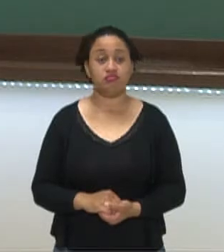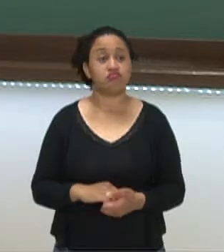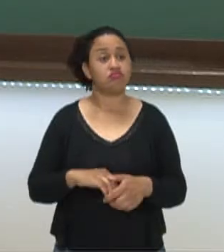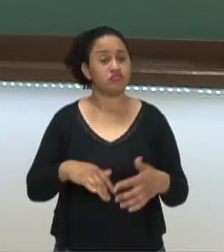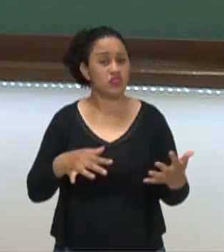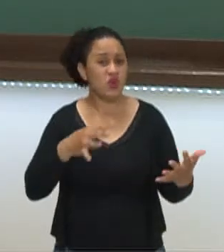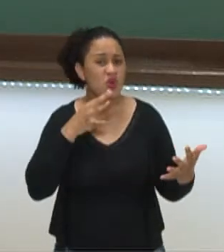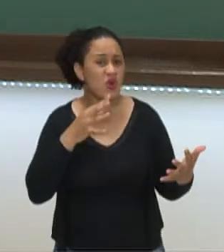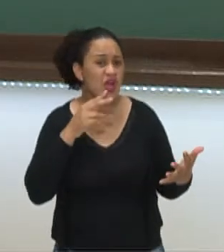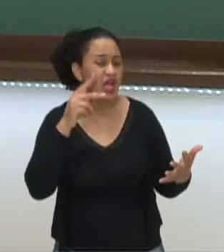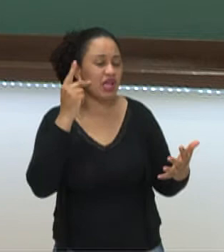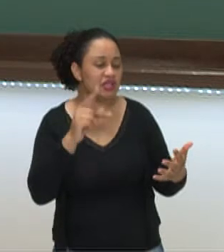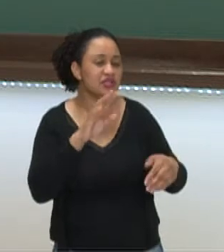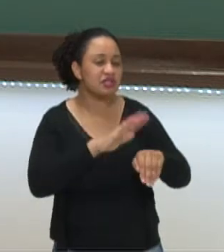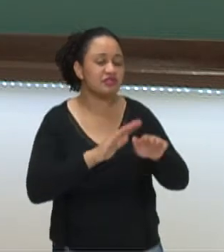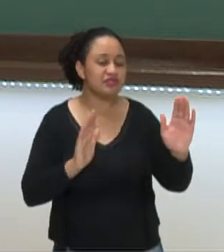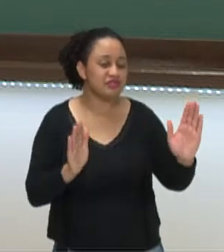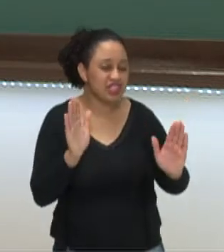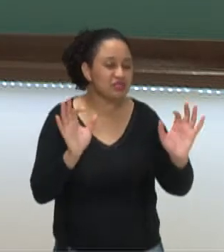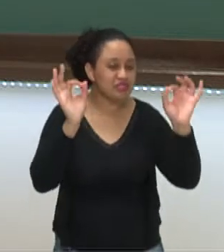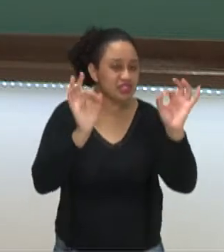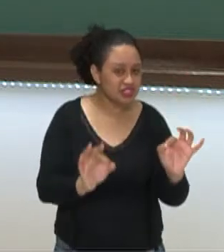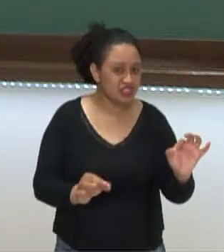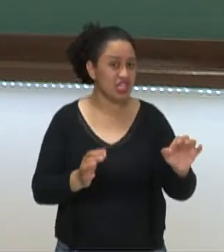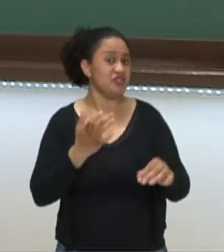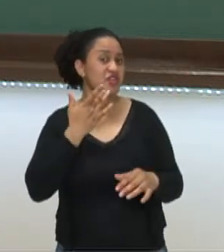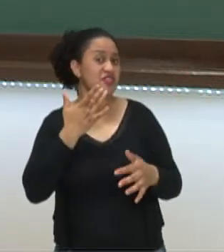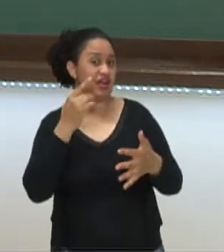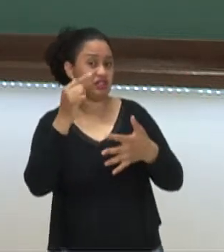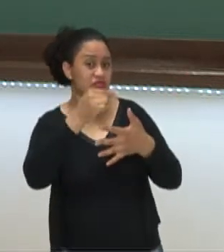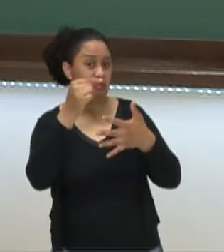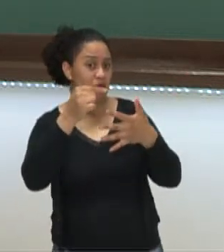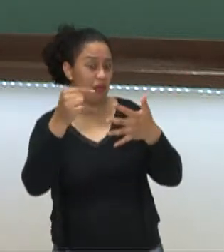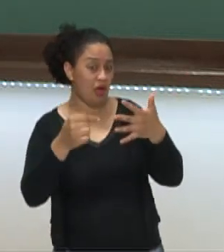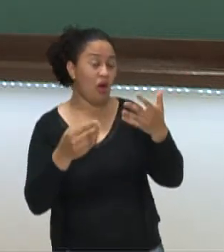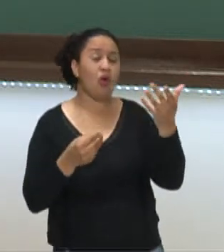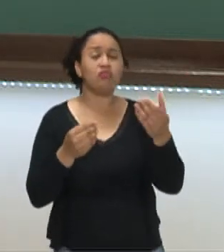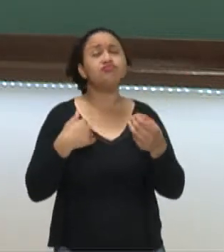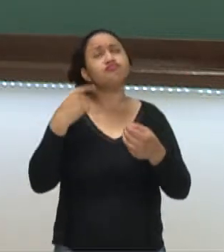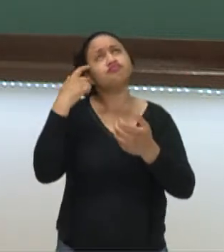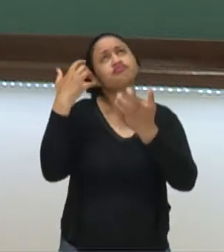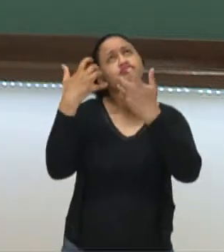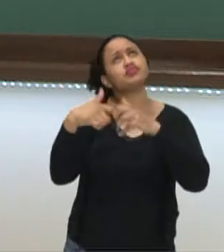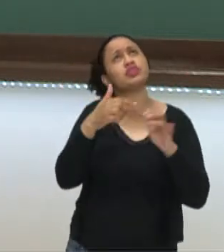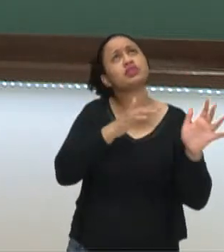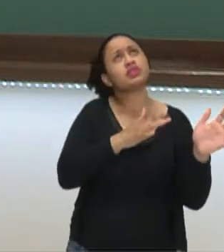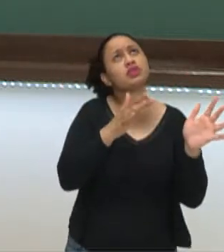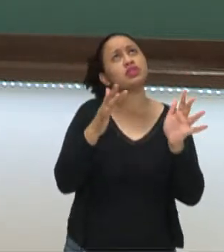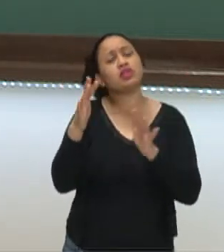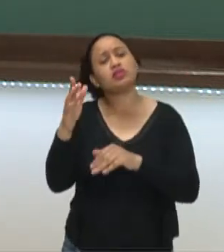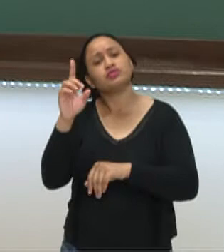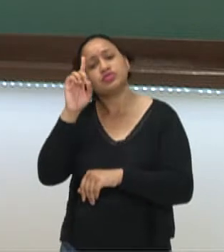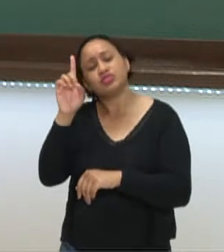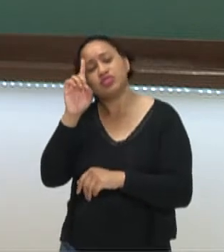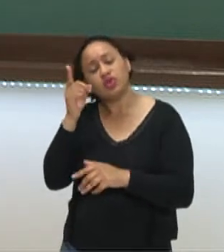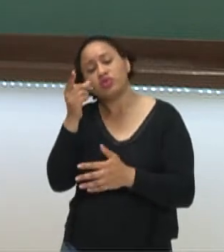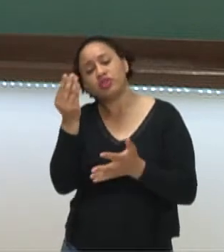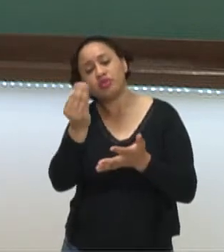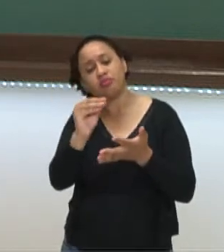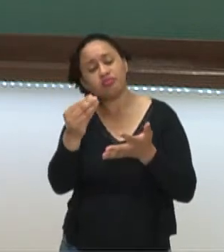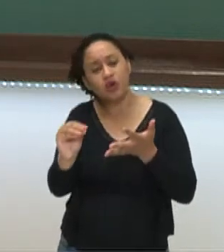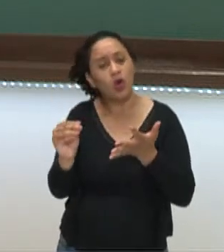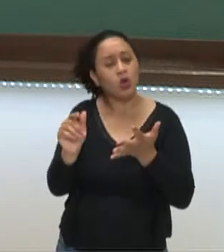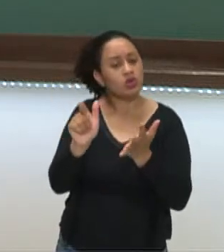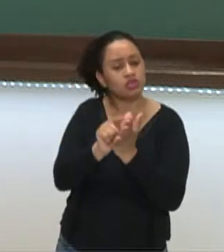Conhece bem o seu tempo? Foi fácil fazer essa lista? Como foi? Pensar na sua rotina, conseguir colocar no papel em